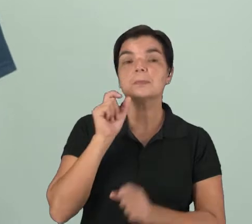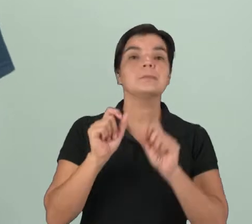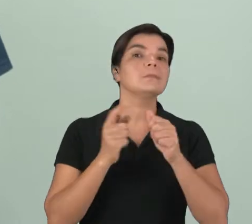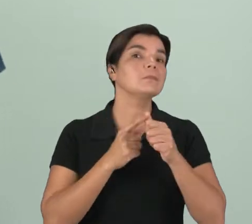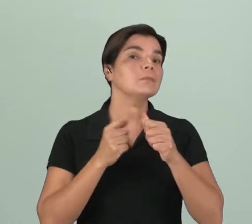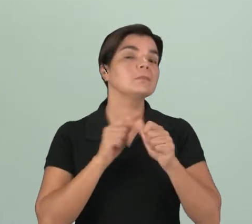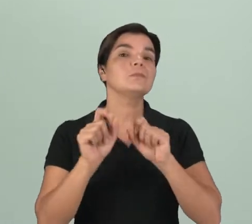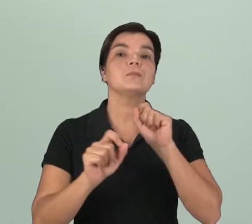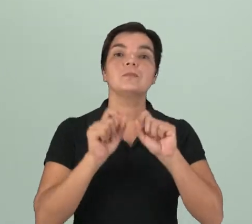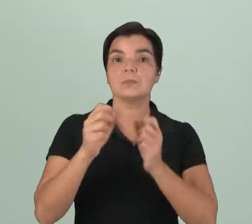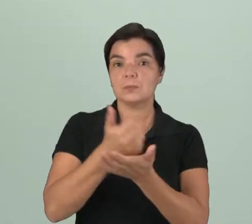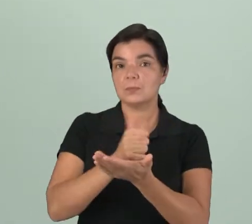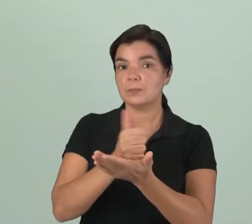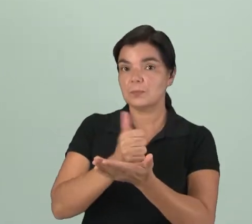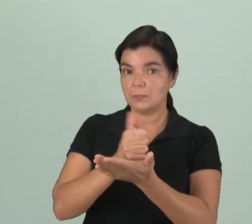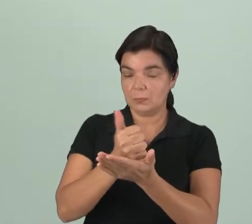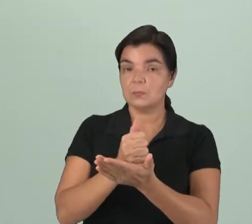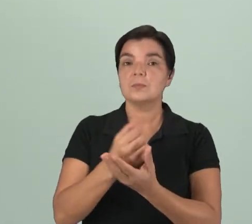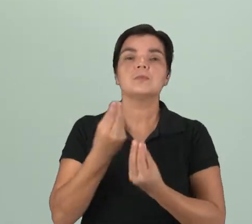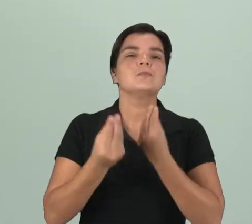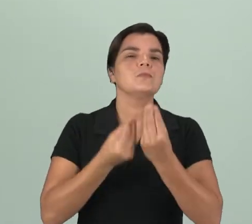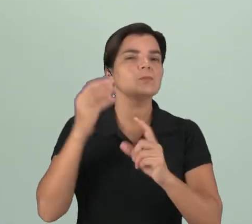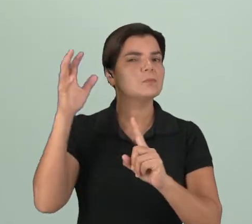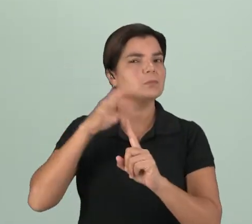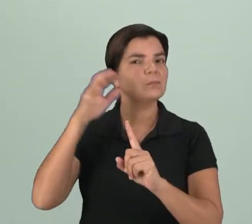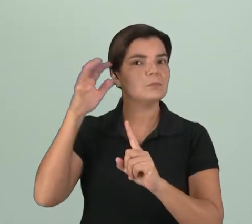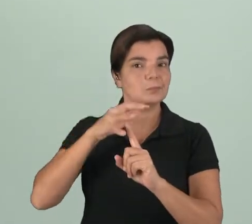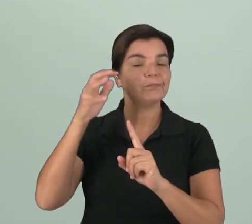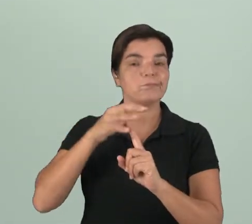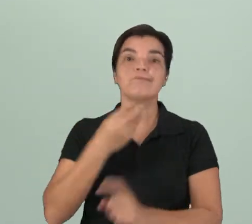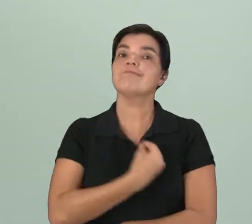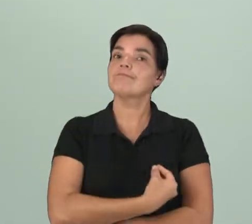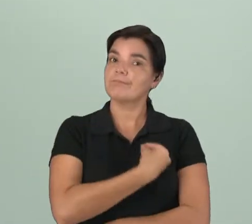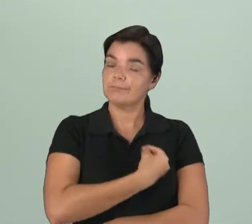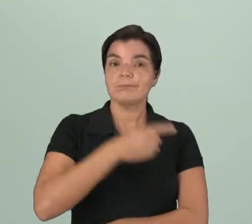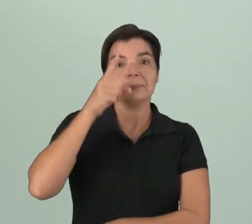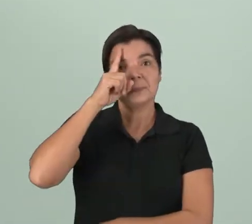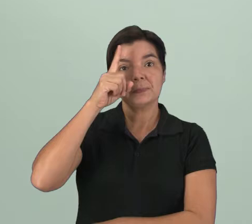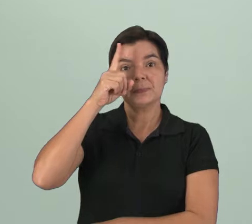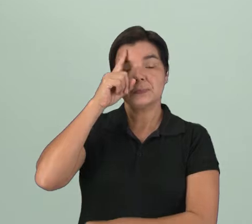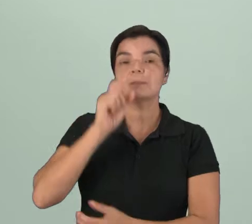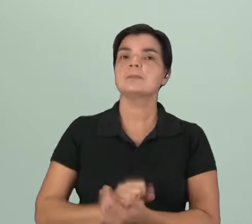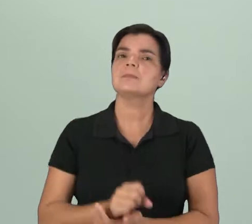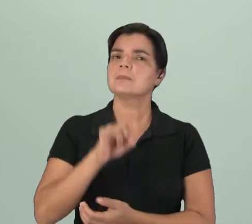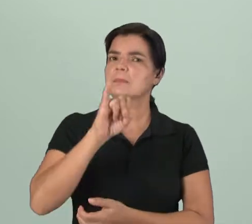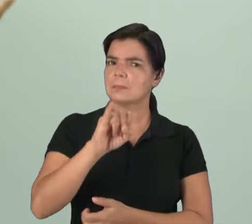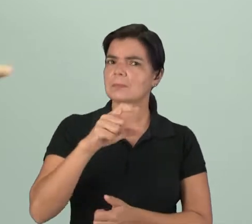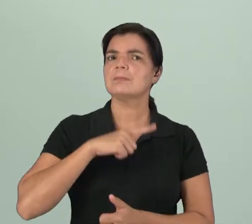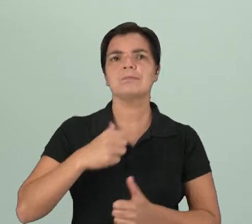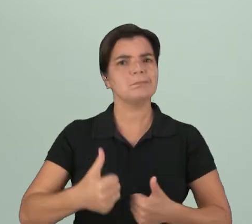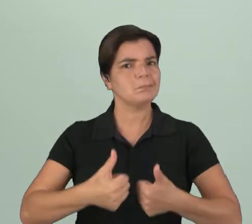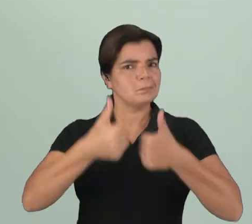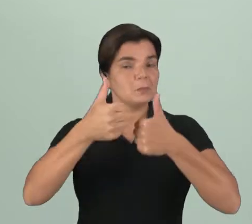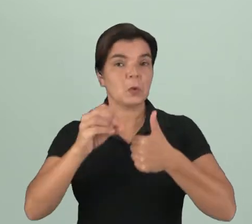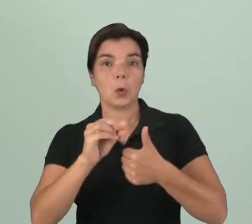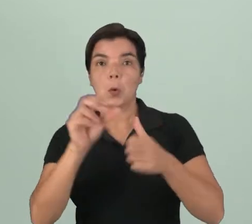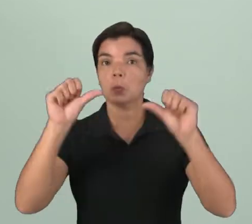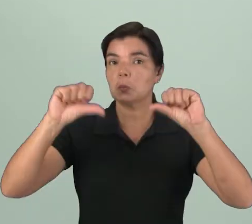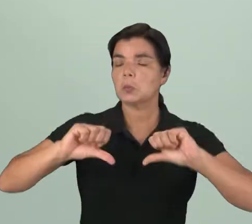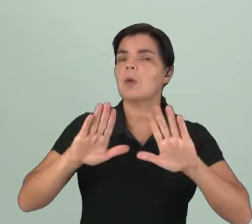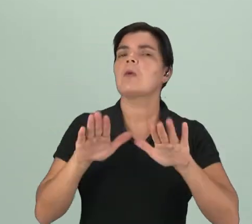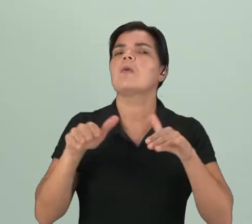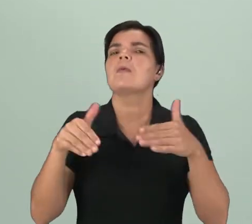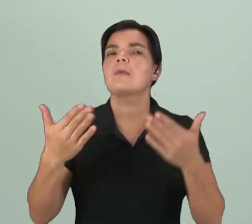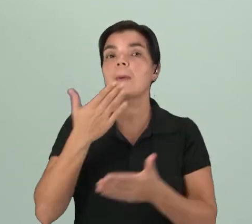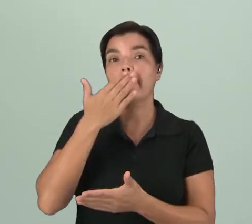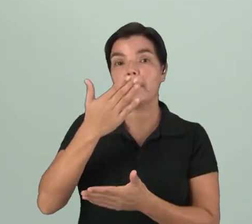ver primeiro o que são os jogos eletrônicos, qual a influência dele na nossa vida cotidiana, se ele tem pontos positivos, negativos, quais